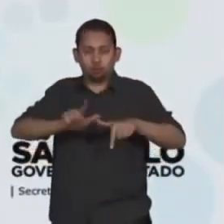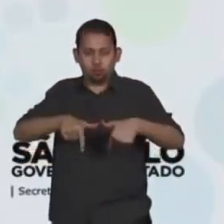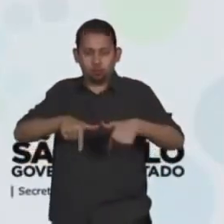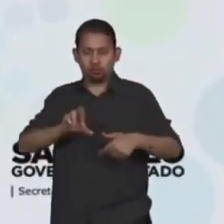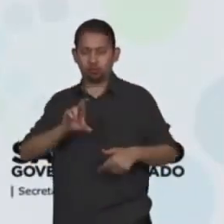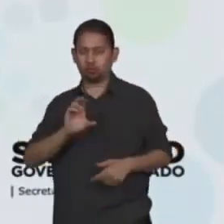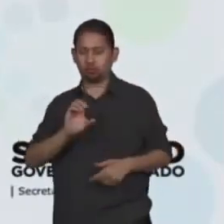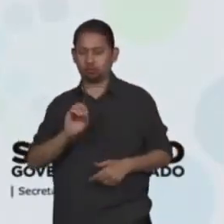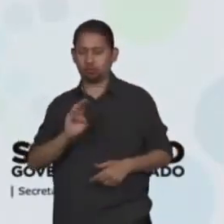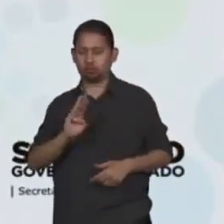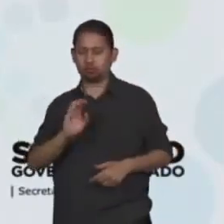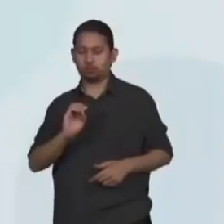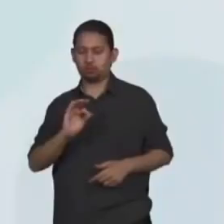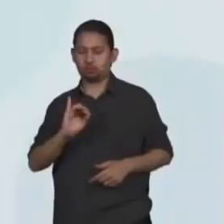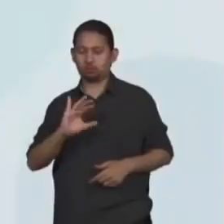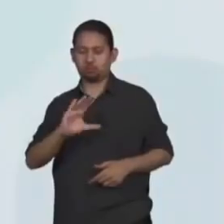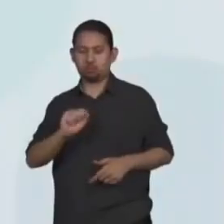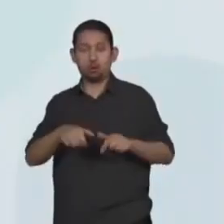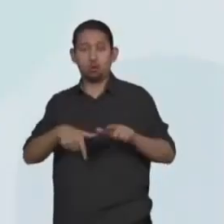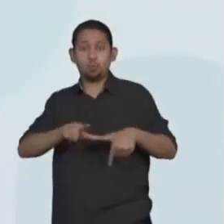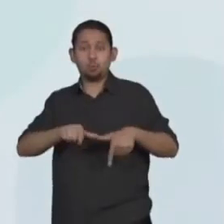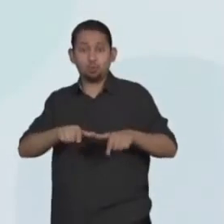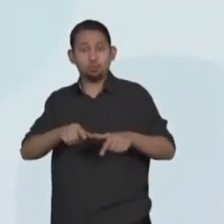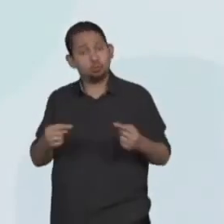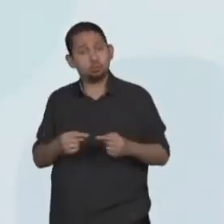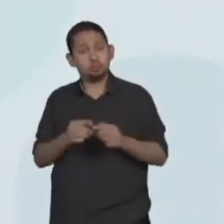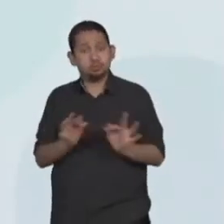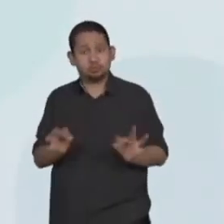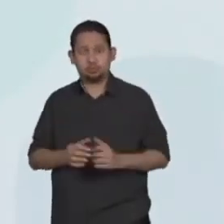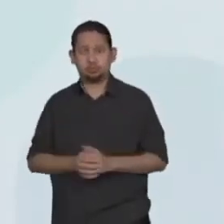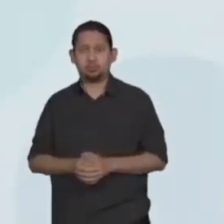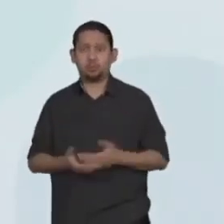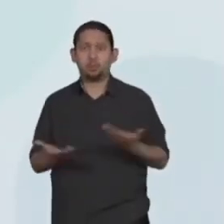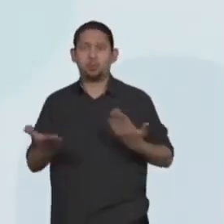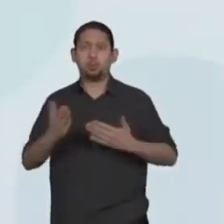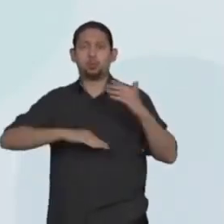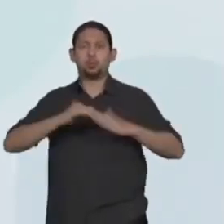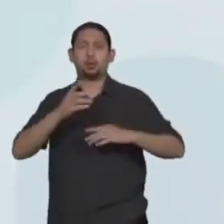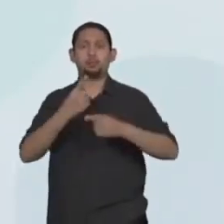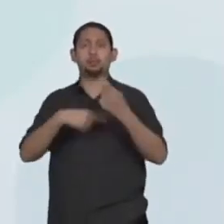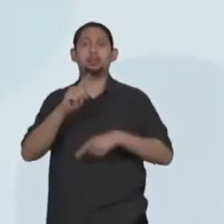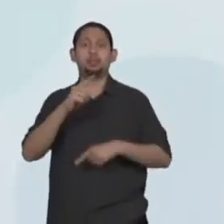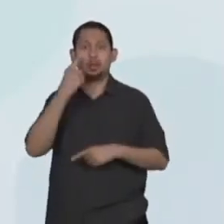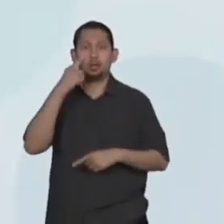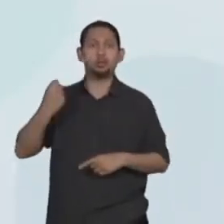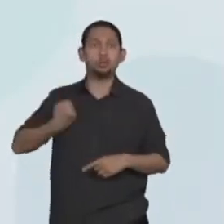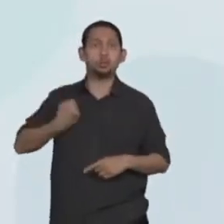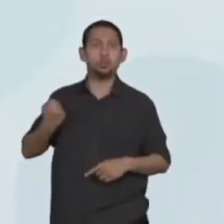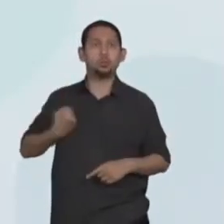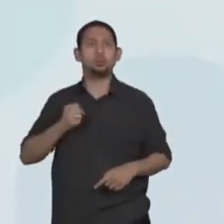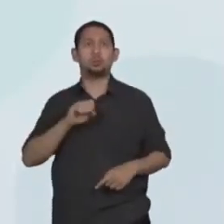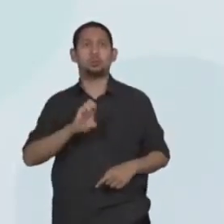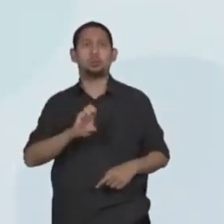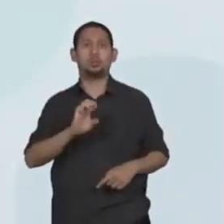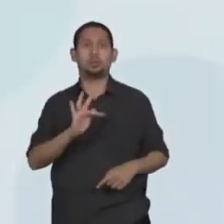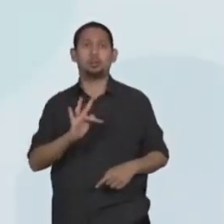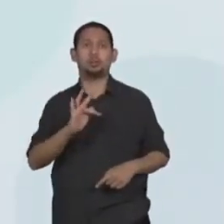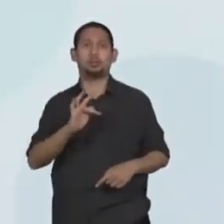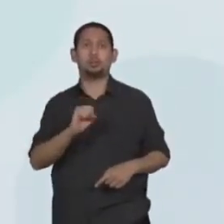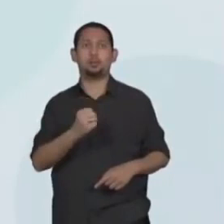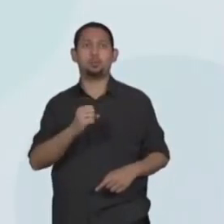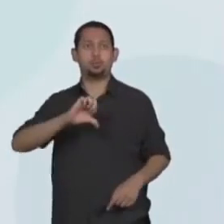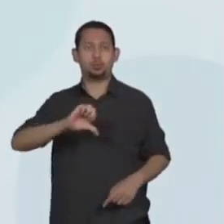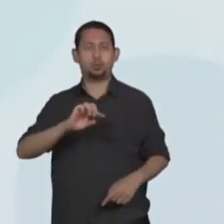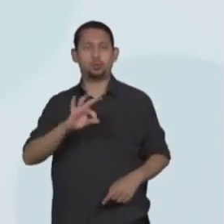de robótica simples. A habilidade que nós vamos trabalhar hoje é a habilidade EF89